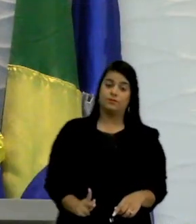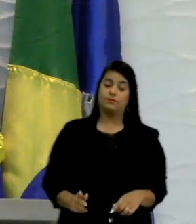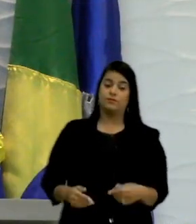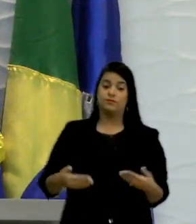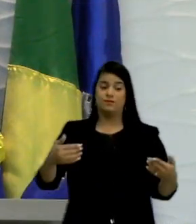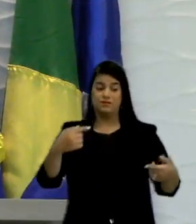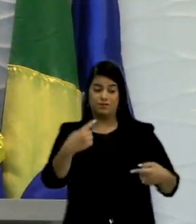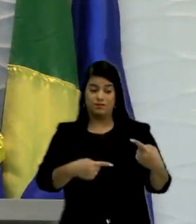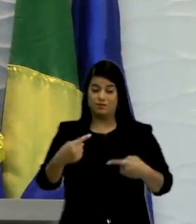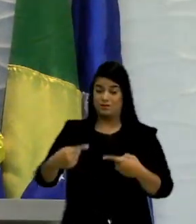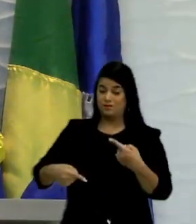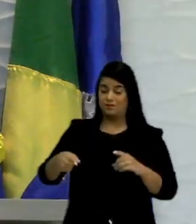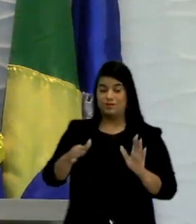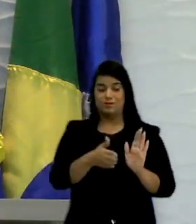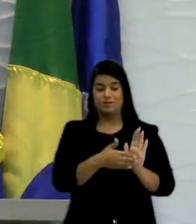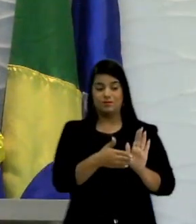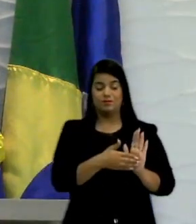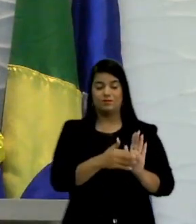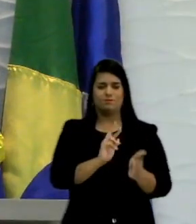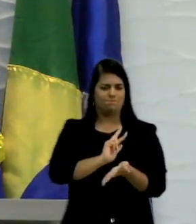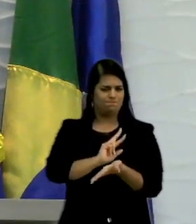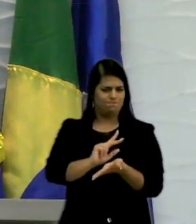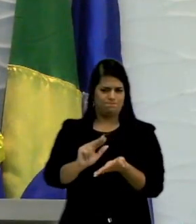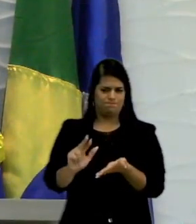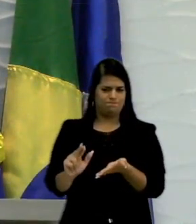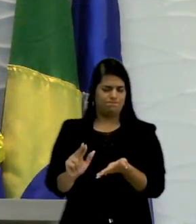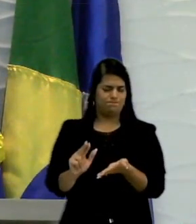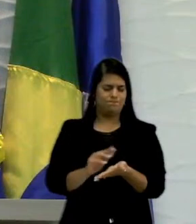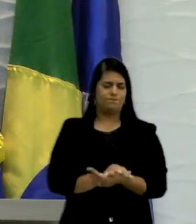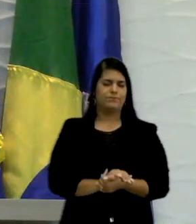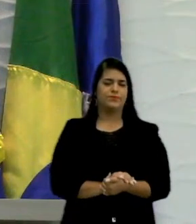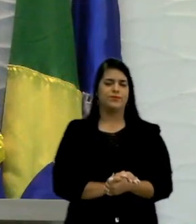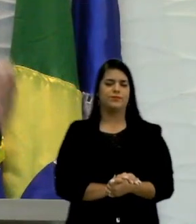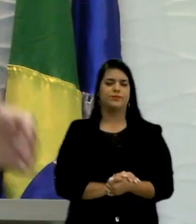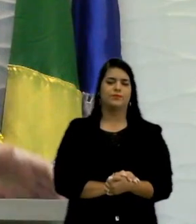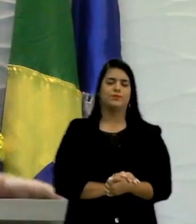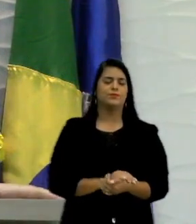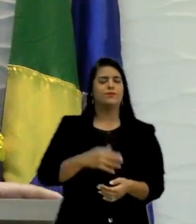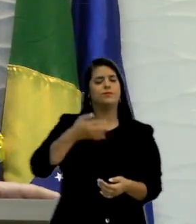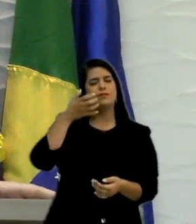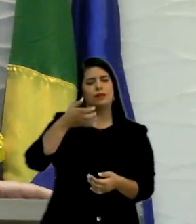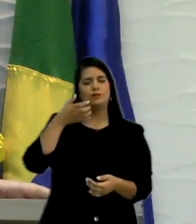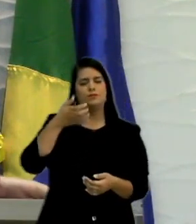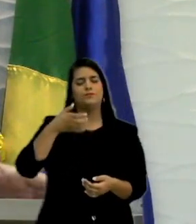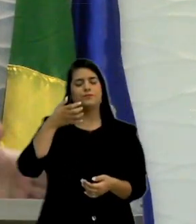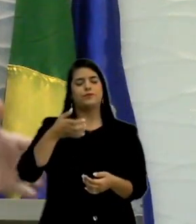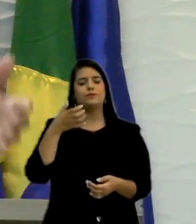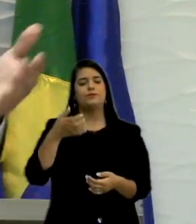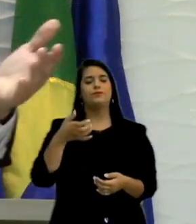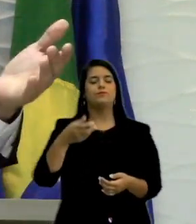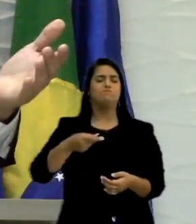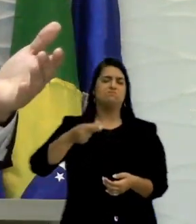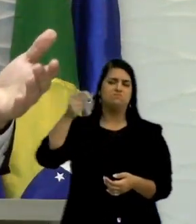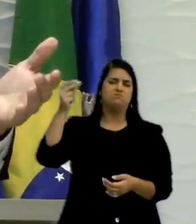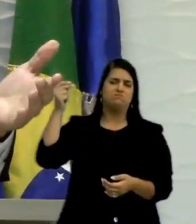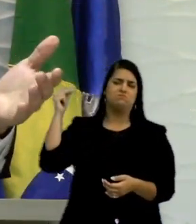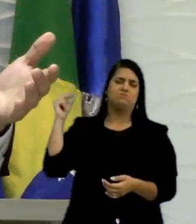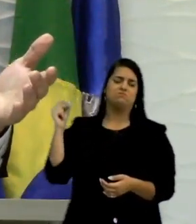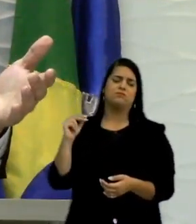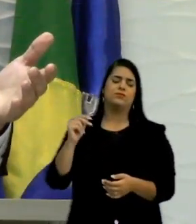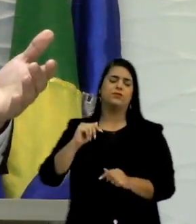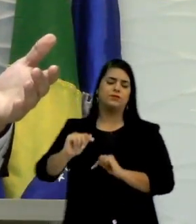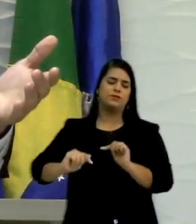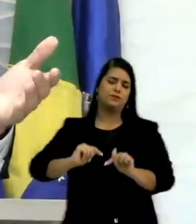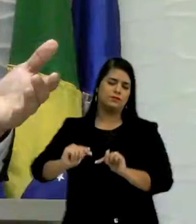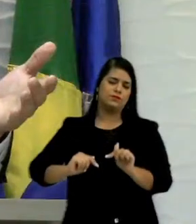debatendo várias pautas aqui na casa, e ao longo dos meus discursos e das minhas ações e determinações